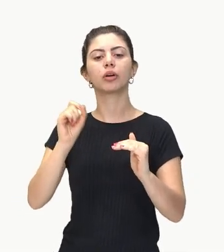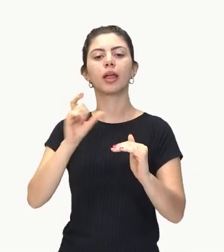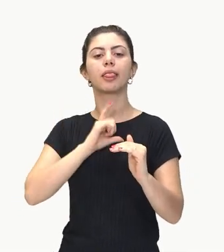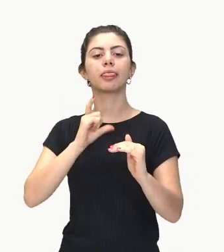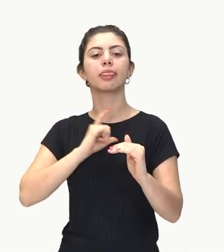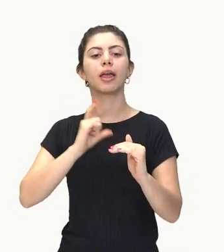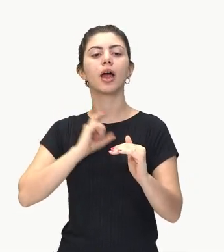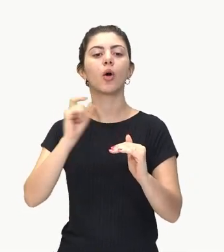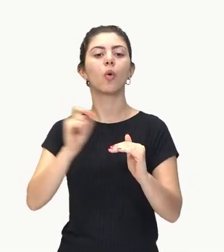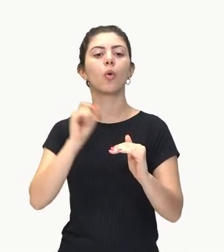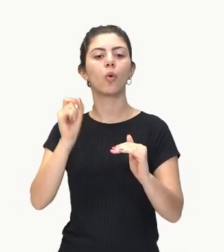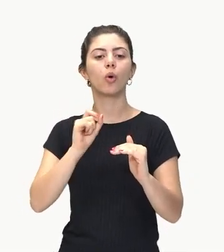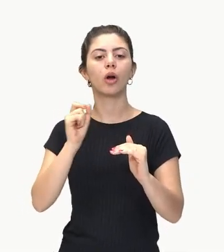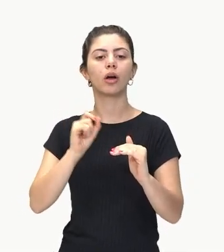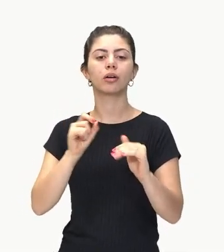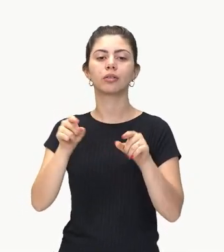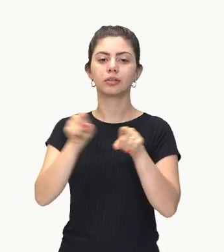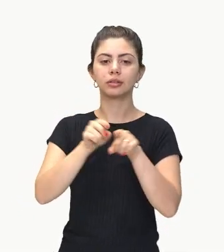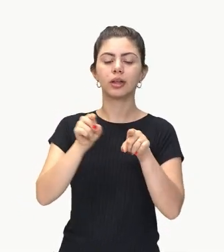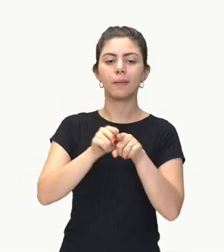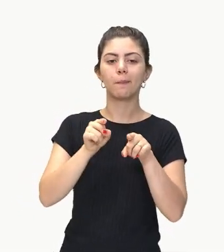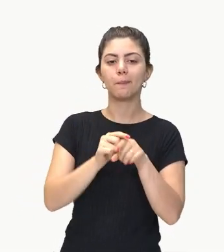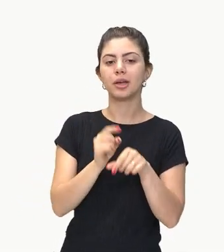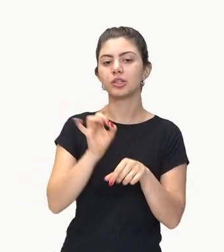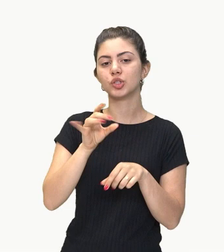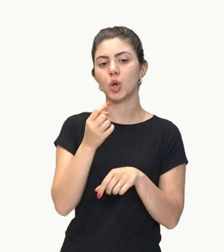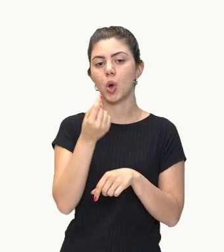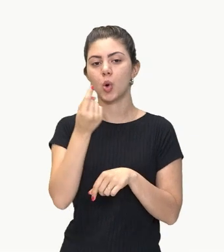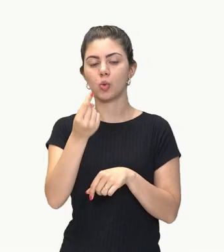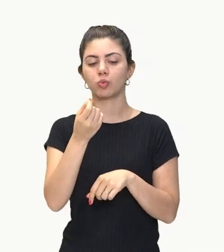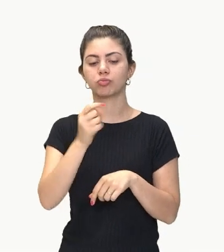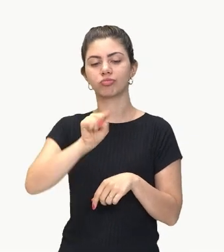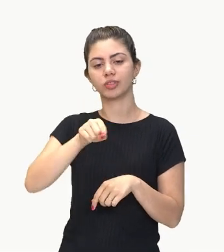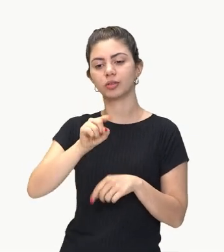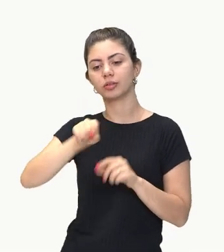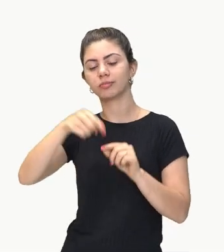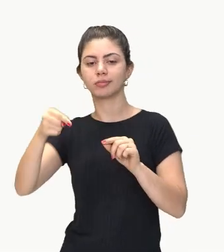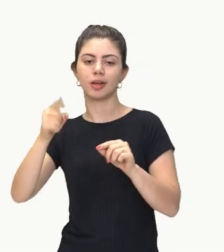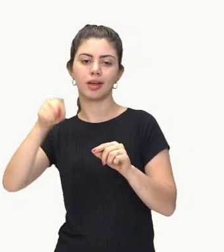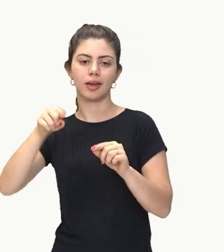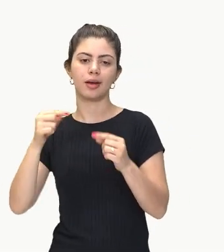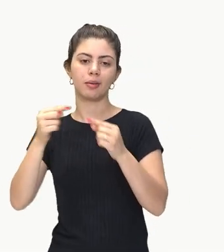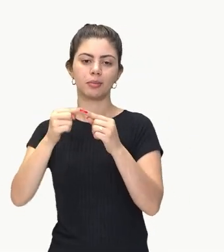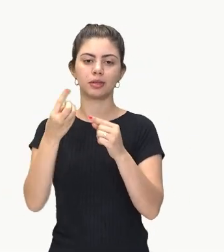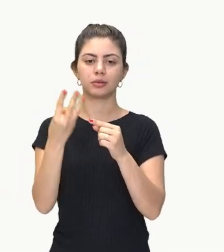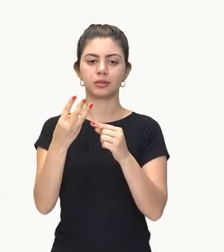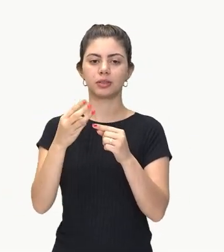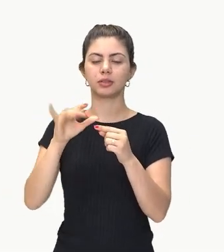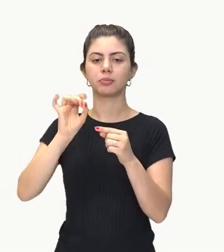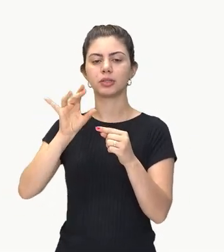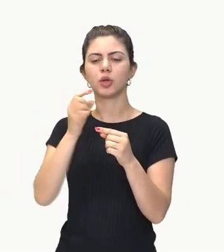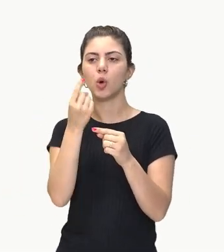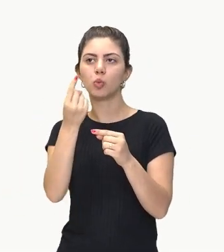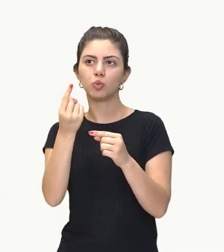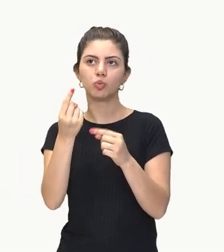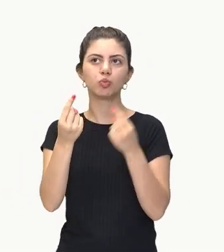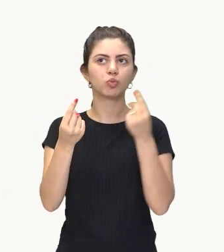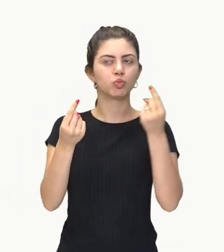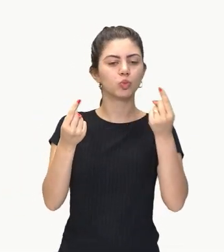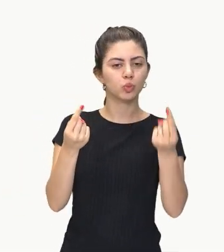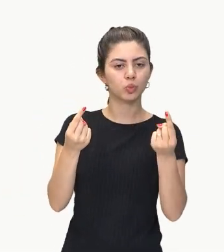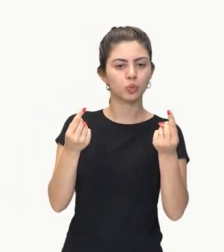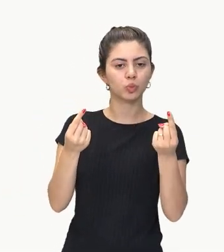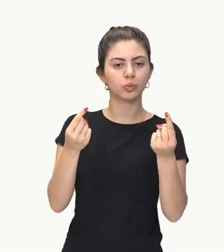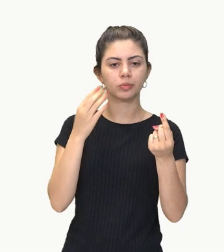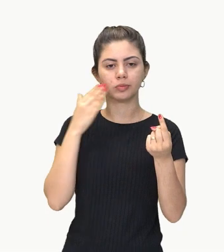tenho, né, também um número somente, que é o 3. Logo, ó, se eu tenho um número no